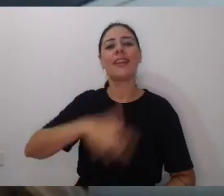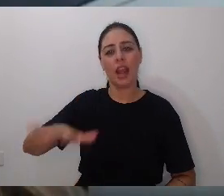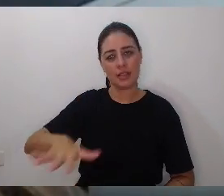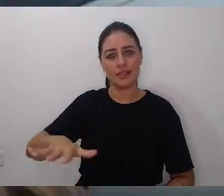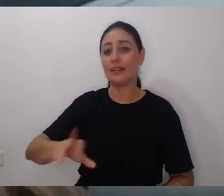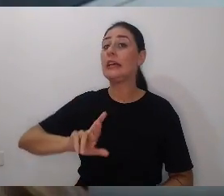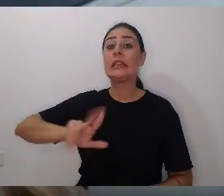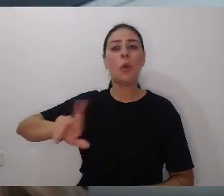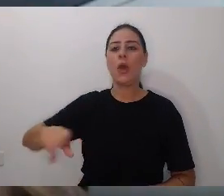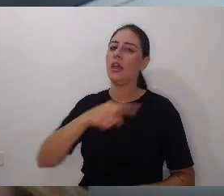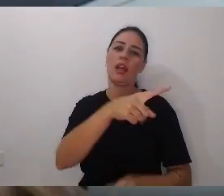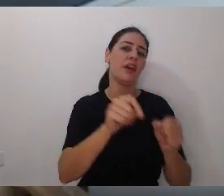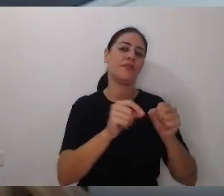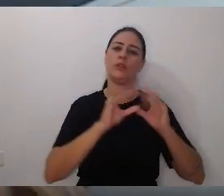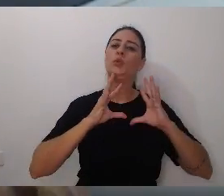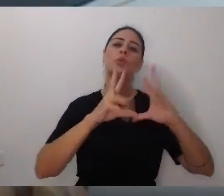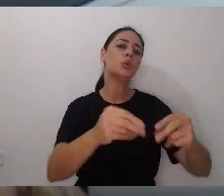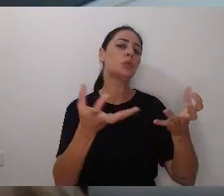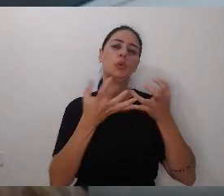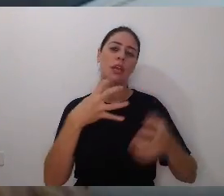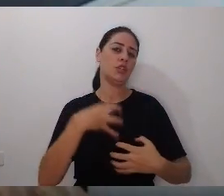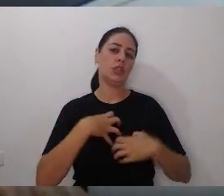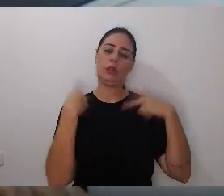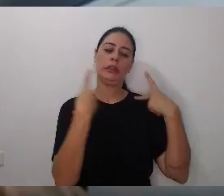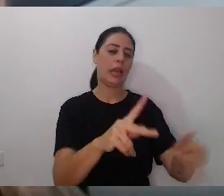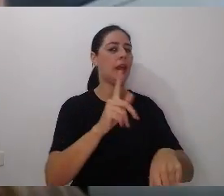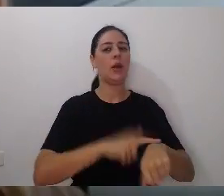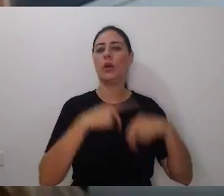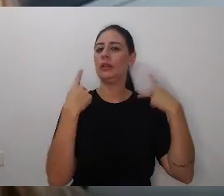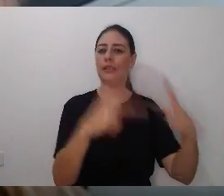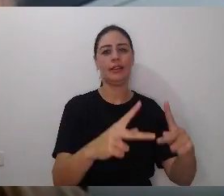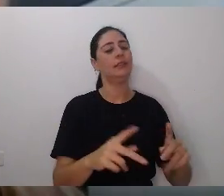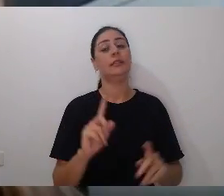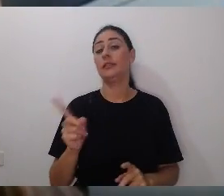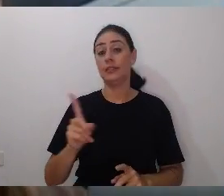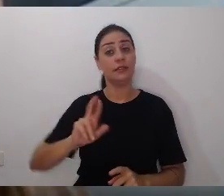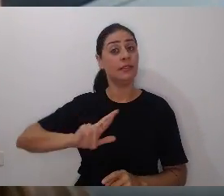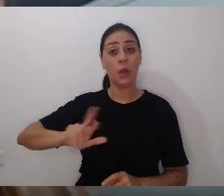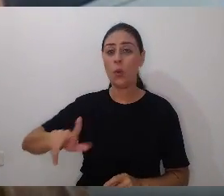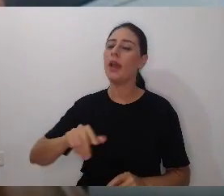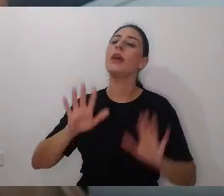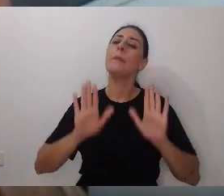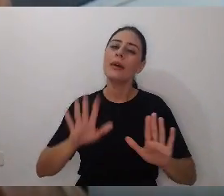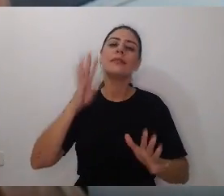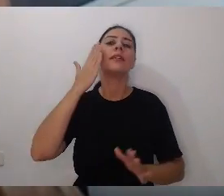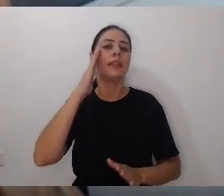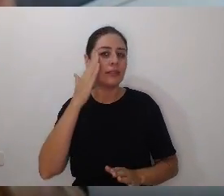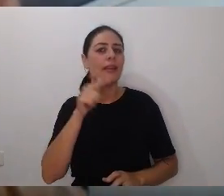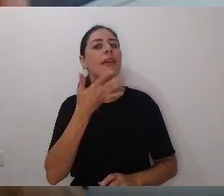enquanto profissionais da área da educação infantil, que defende a infância, a gente vem falando muito sobre o protagonismo